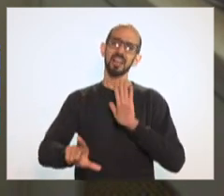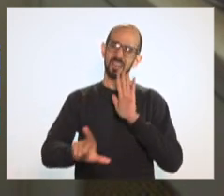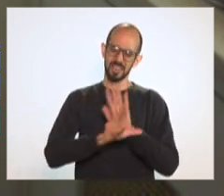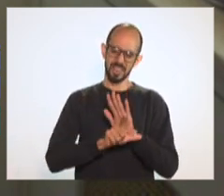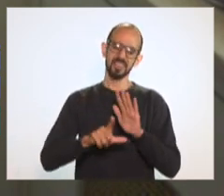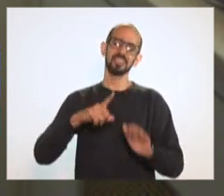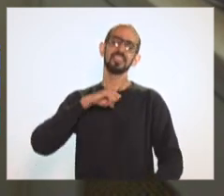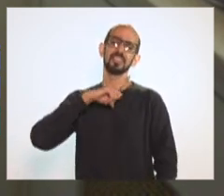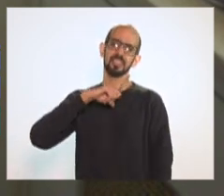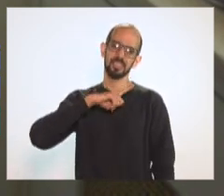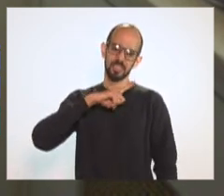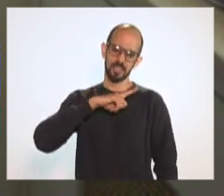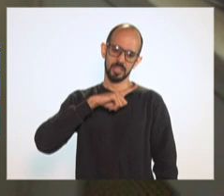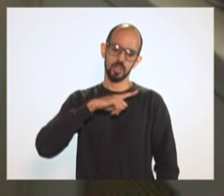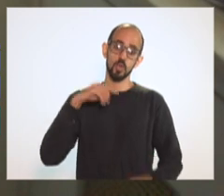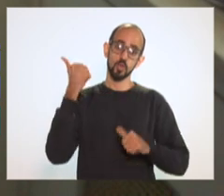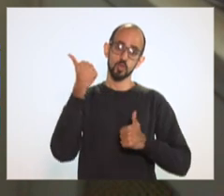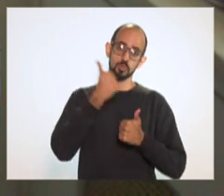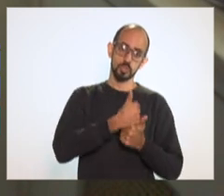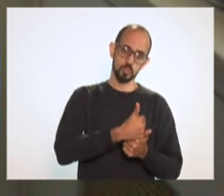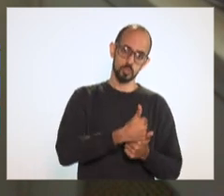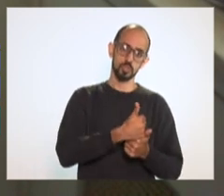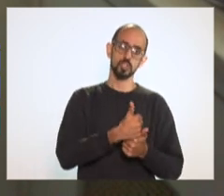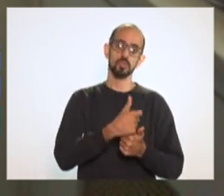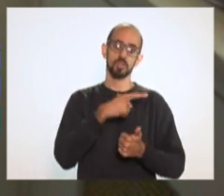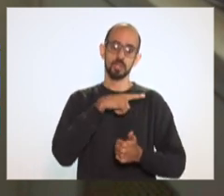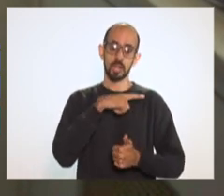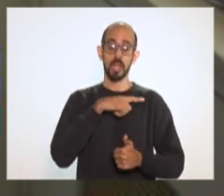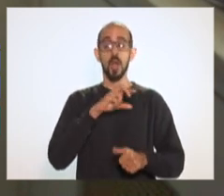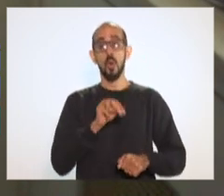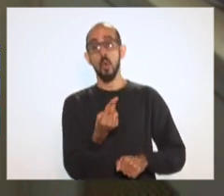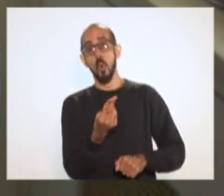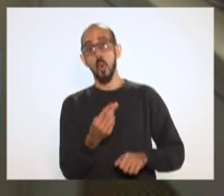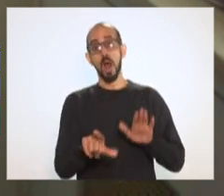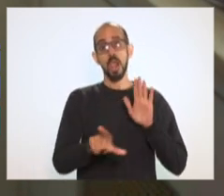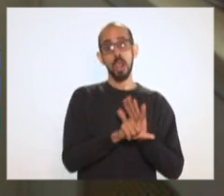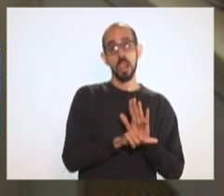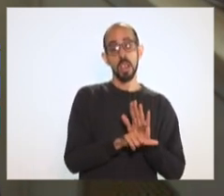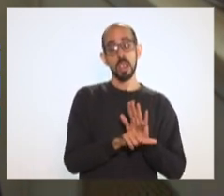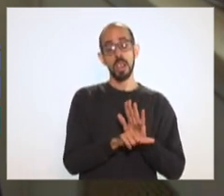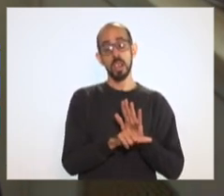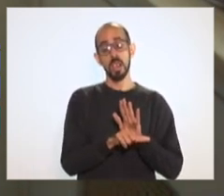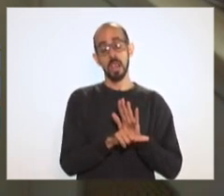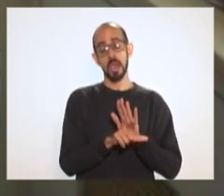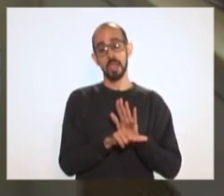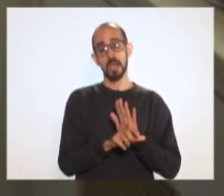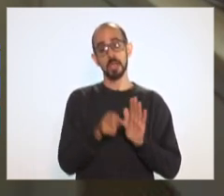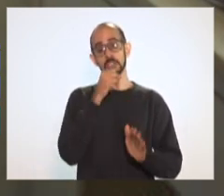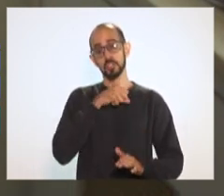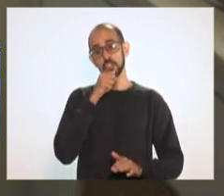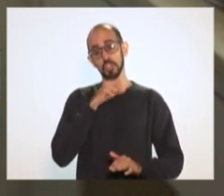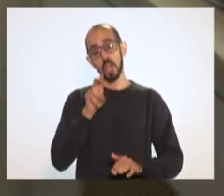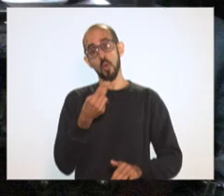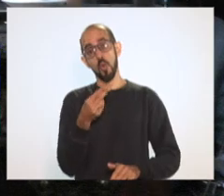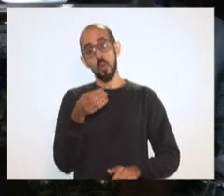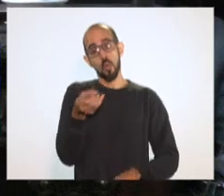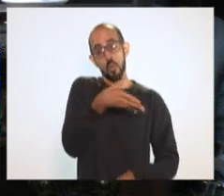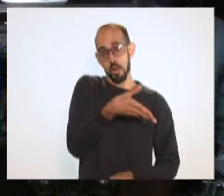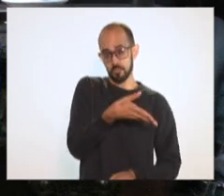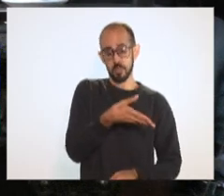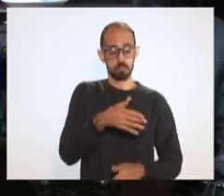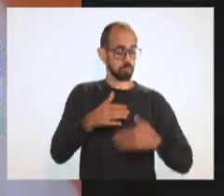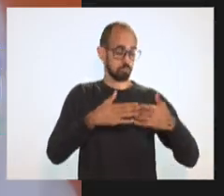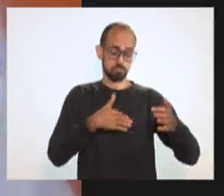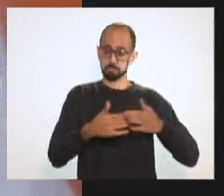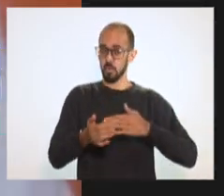8666 de 93, ou a que lhe vier substituir. Obrigado,